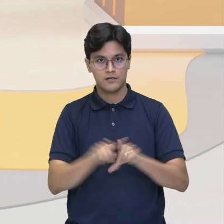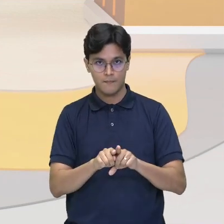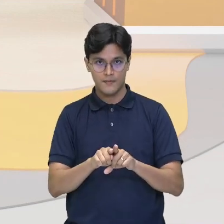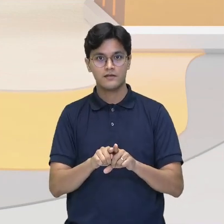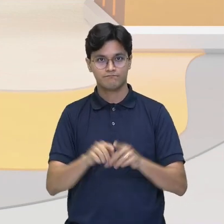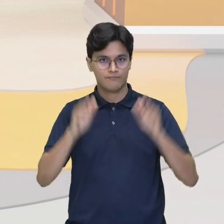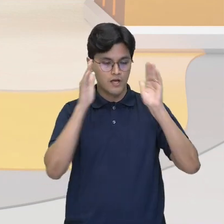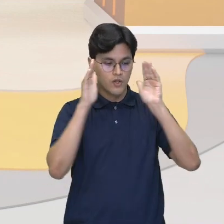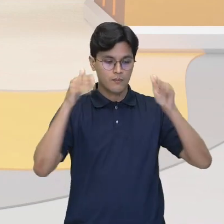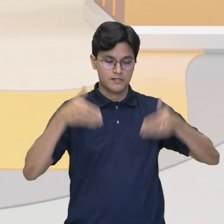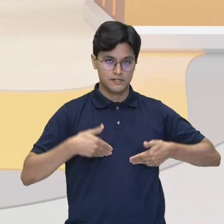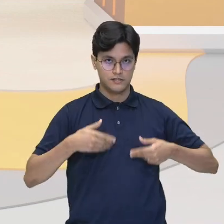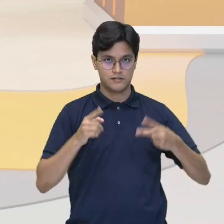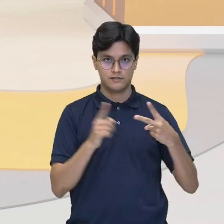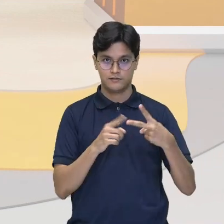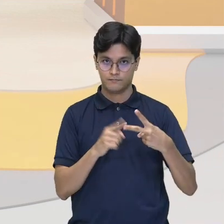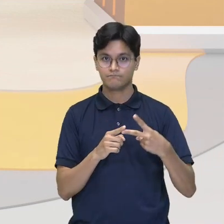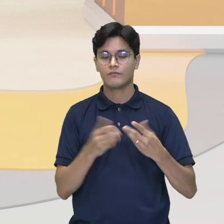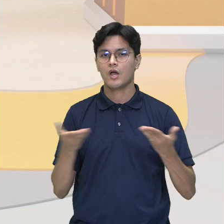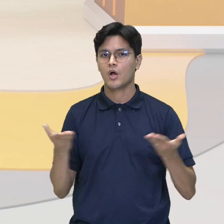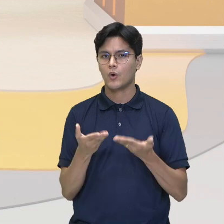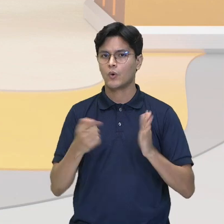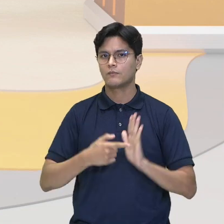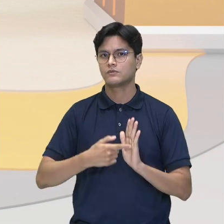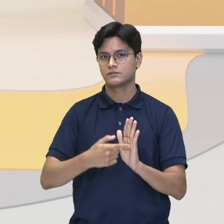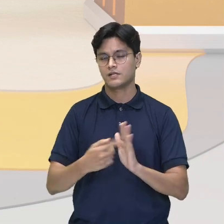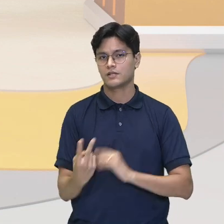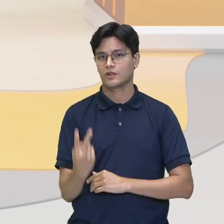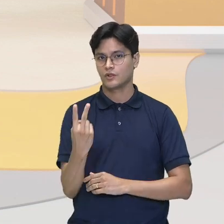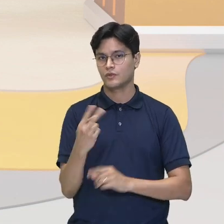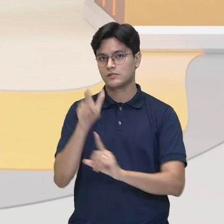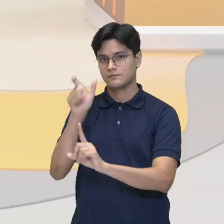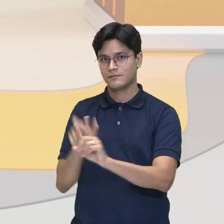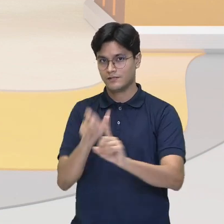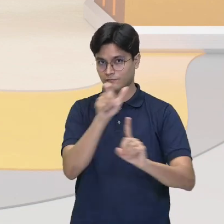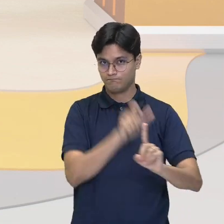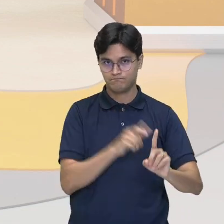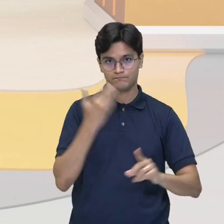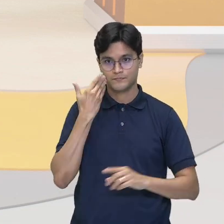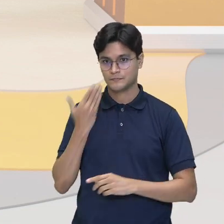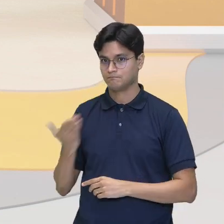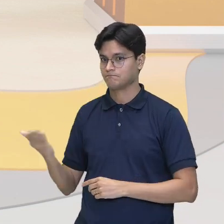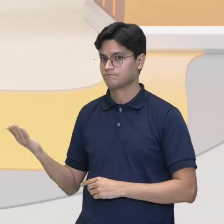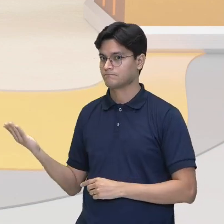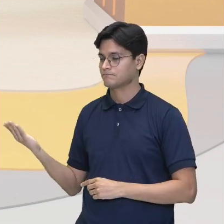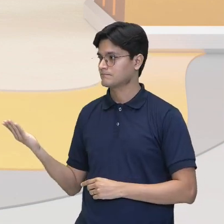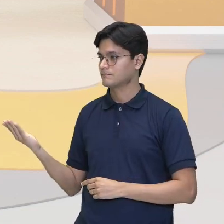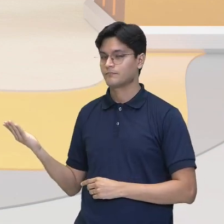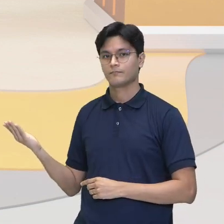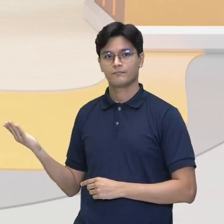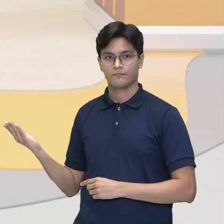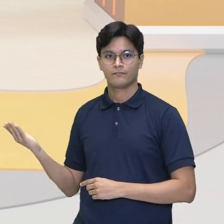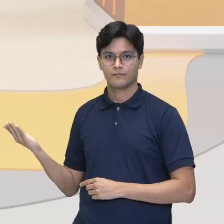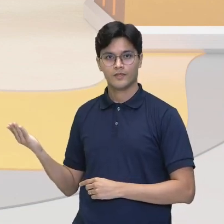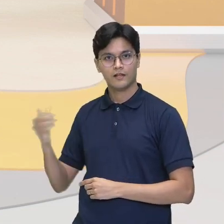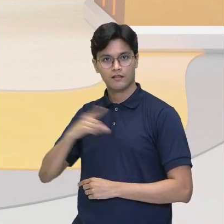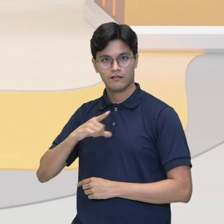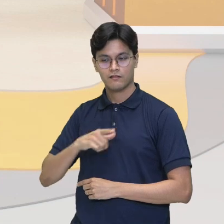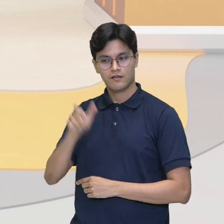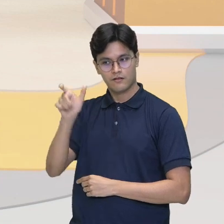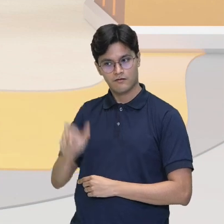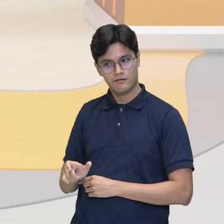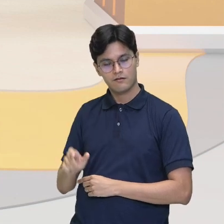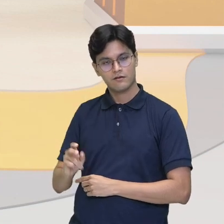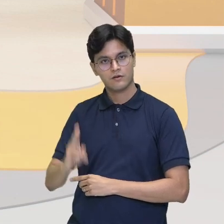Então, nós trouxemos 2 personagens para vocês, acompanhem comigo aqui. Do lado teocentrista, né, aqui nós temos um